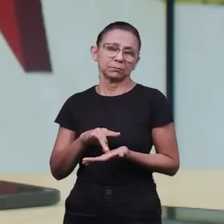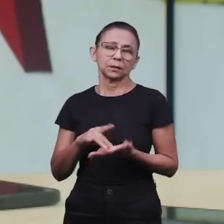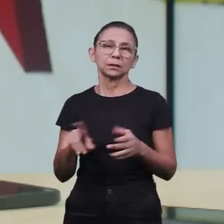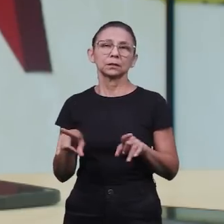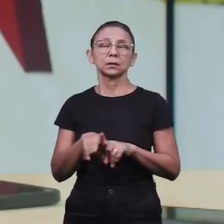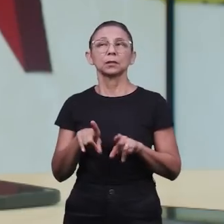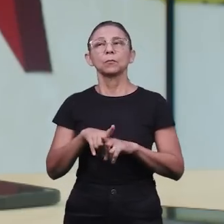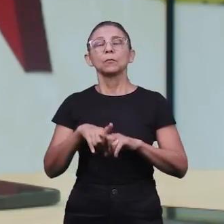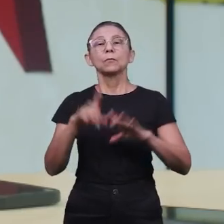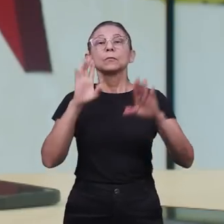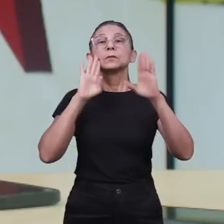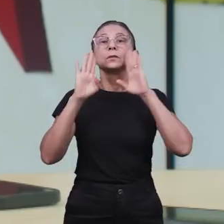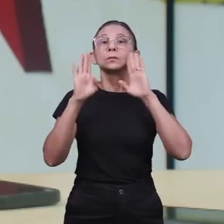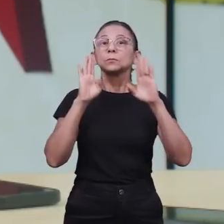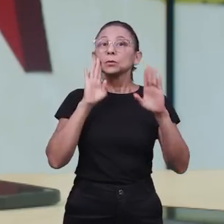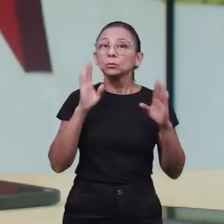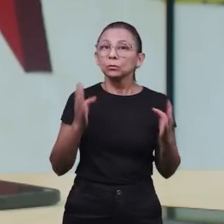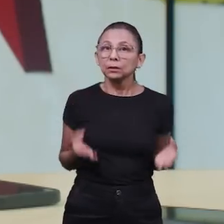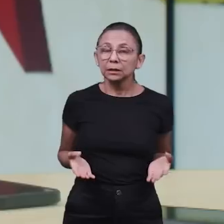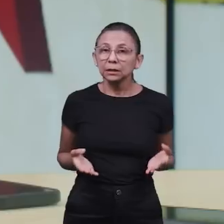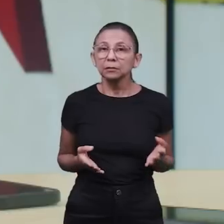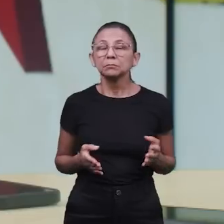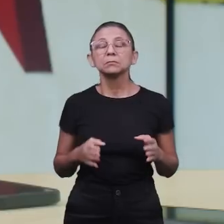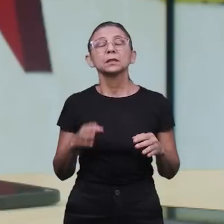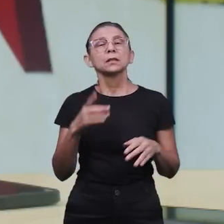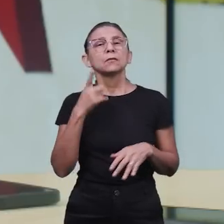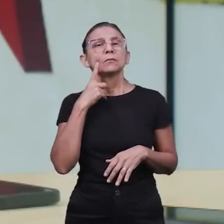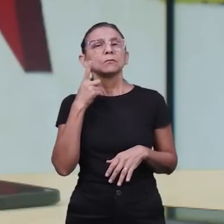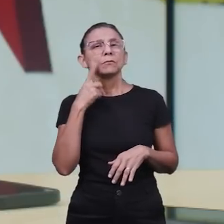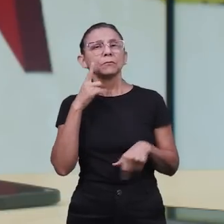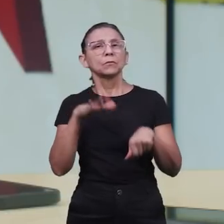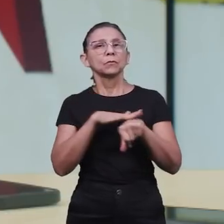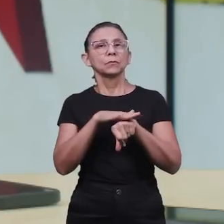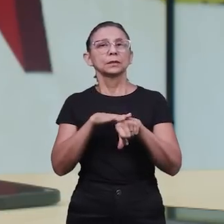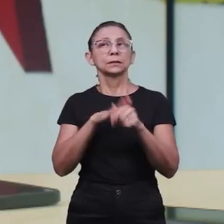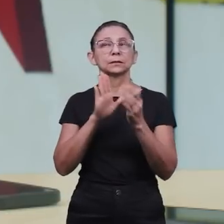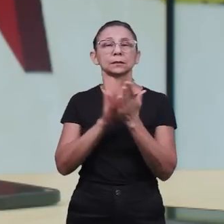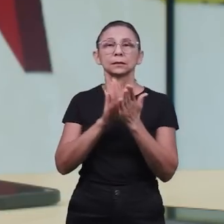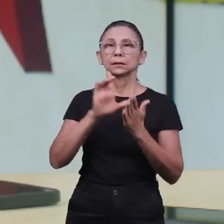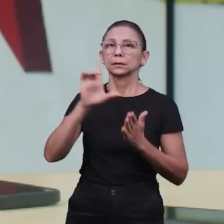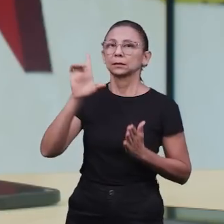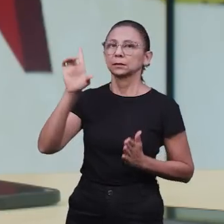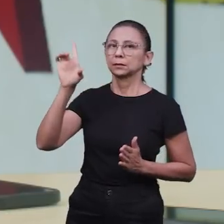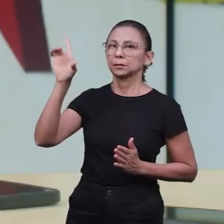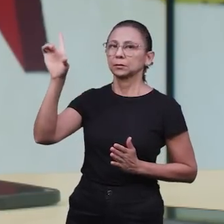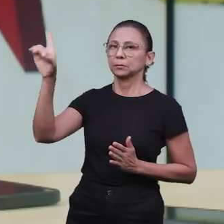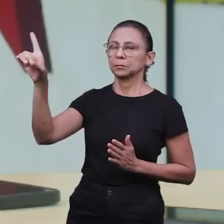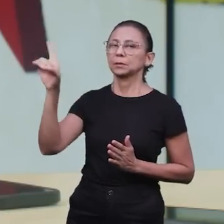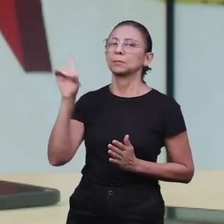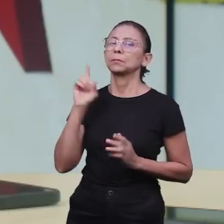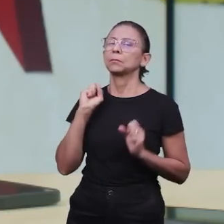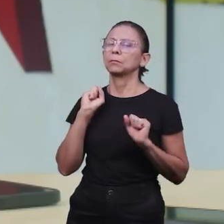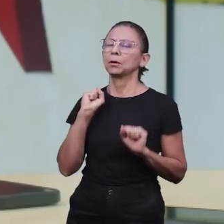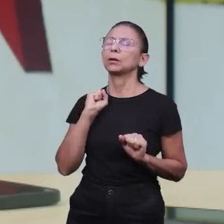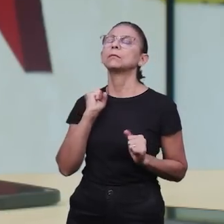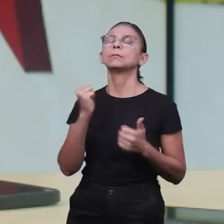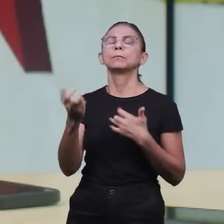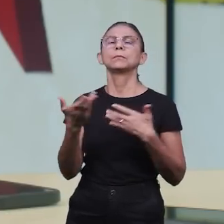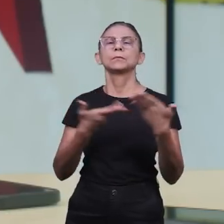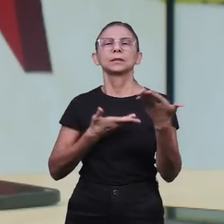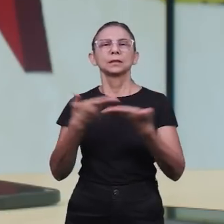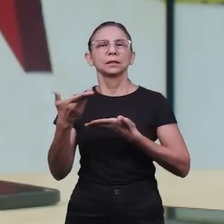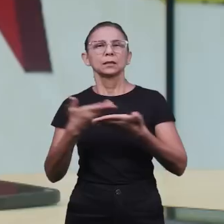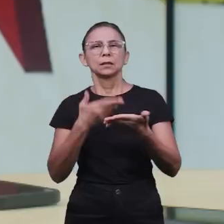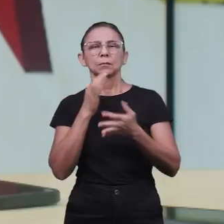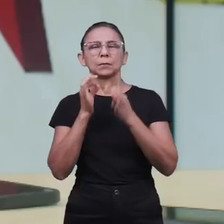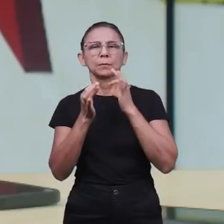Manaim. Você também nos assiste ao Conversas Bíblicas e também pode ali fazer a sua interação, falar sobre o